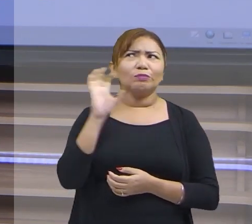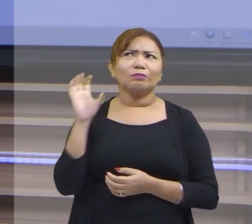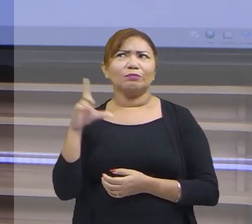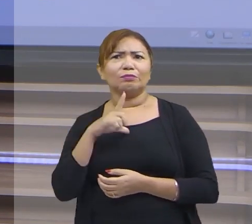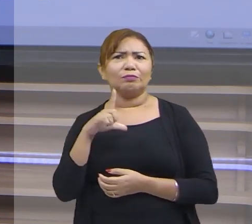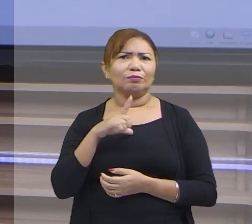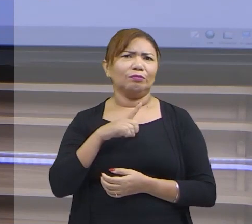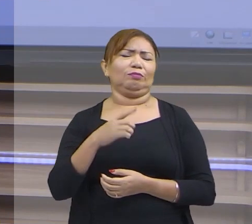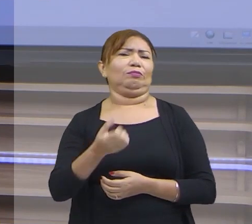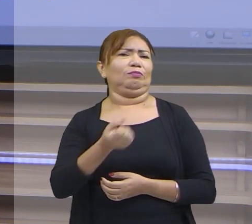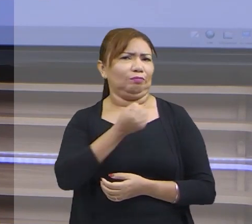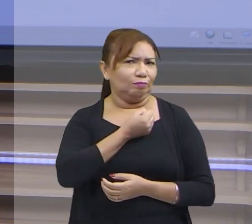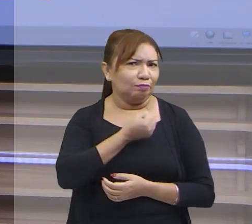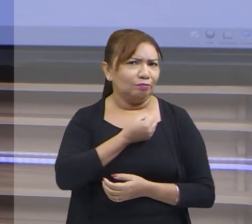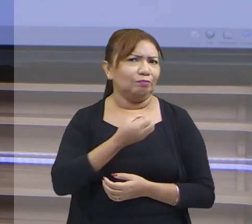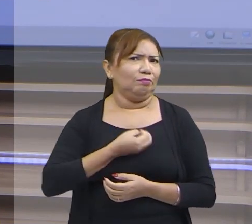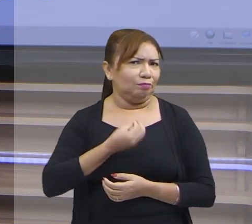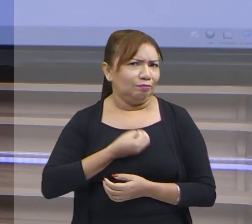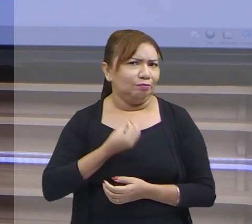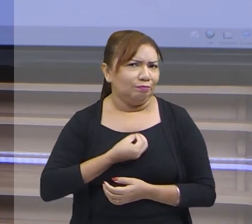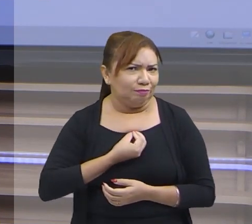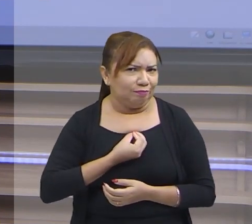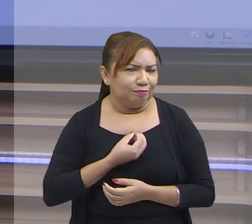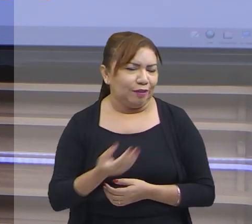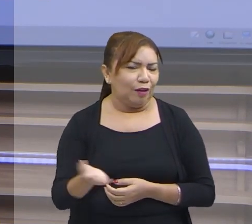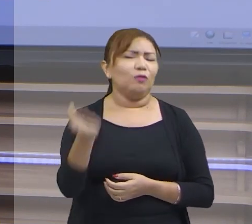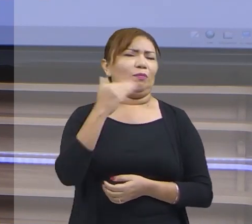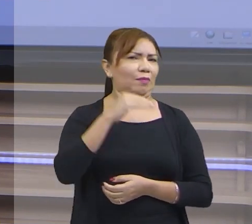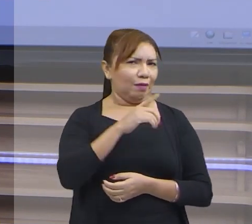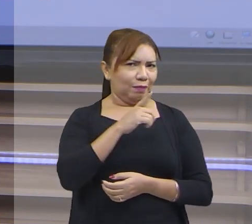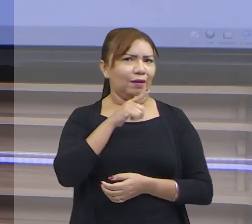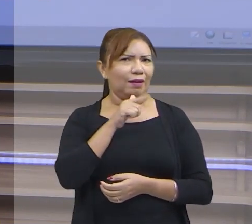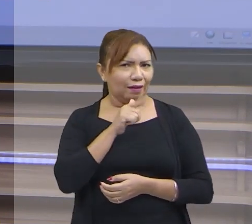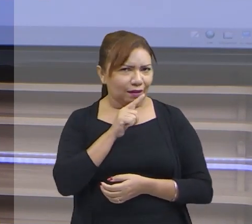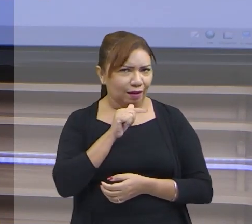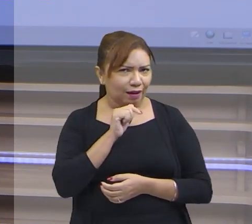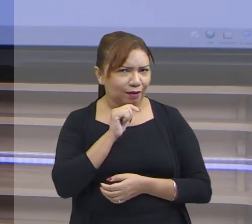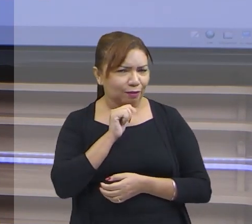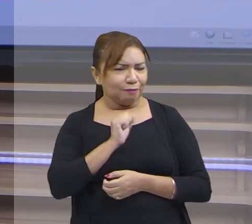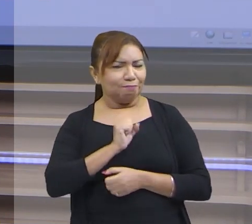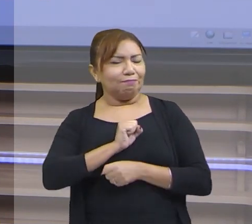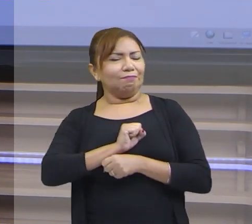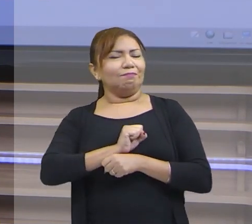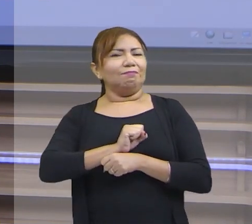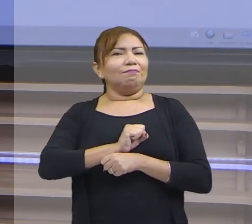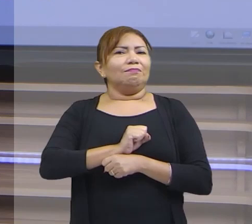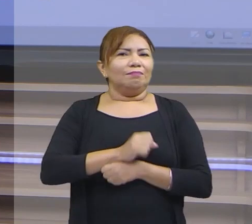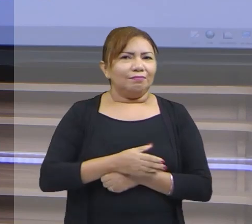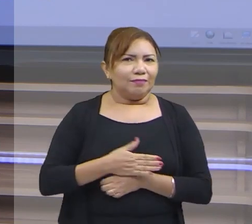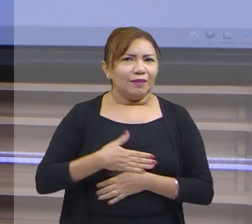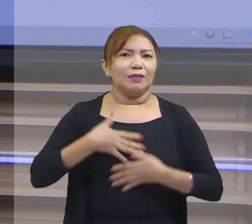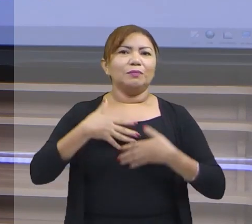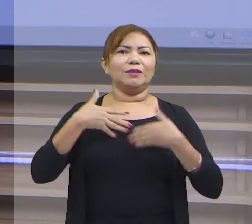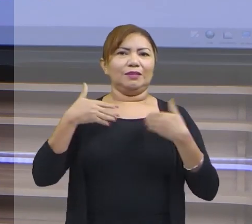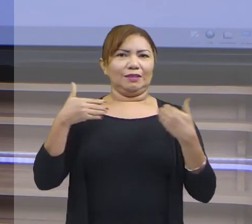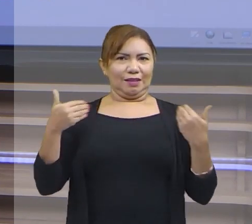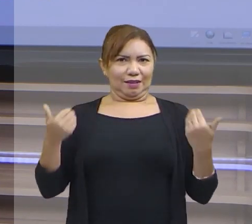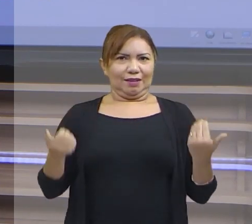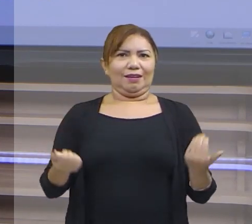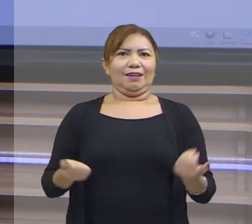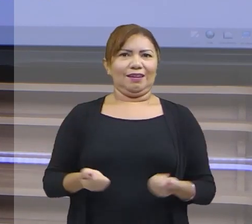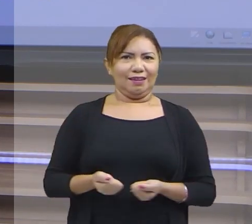dia. Vamos tomar um pouquinho de água, se espichar um pouquinho, dar